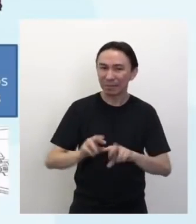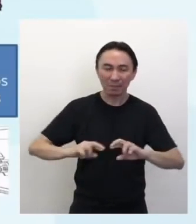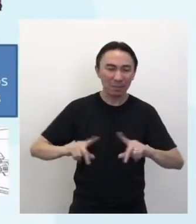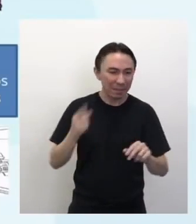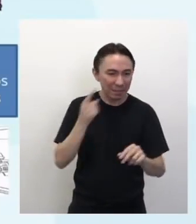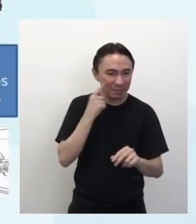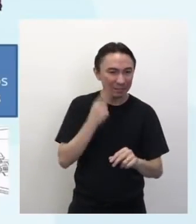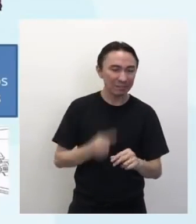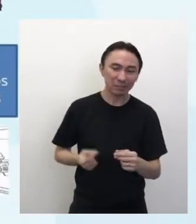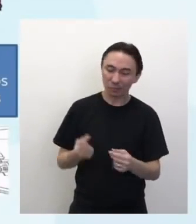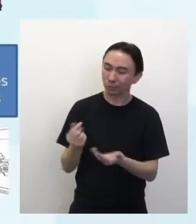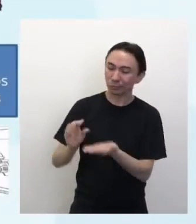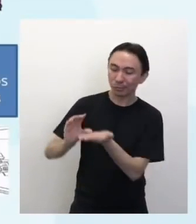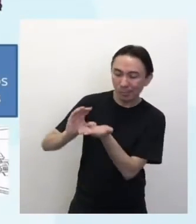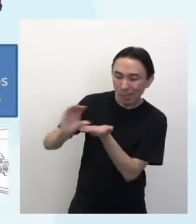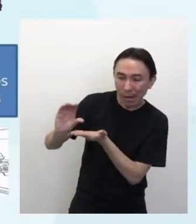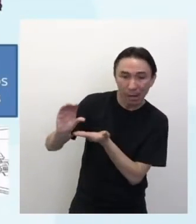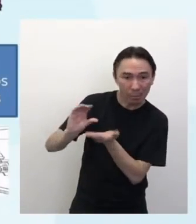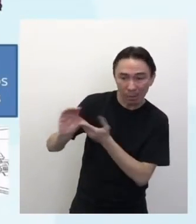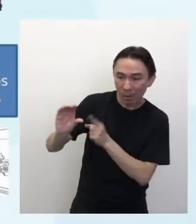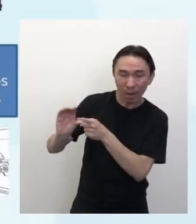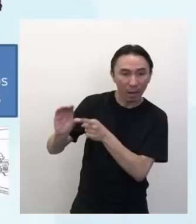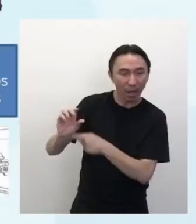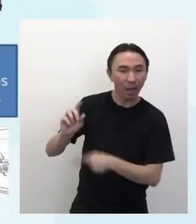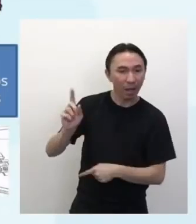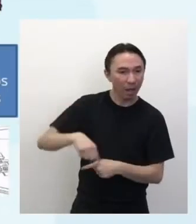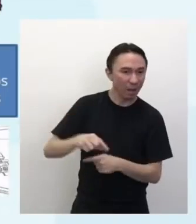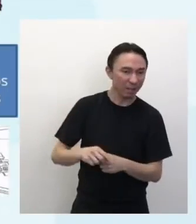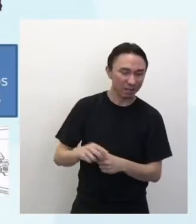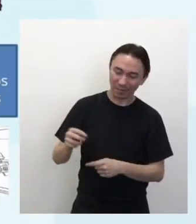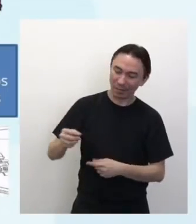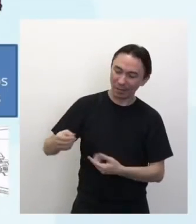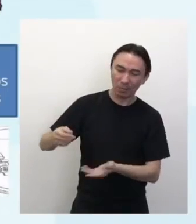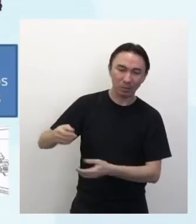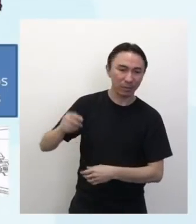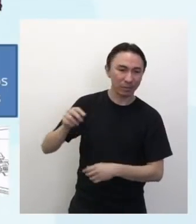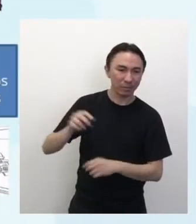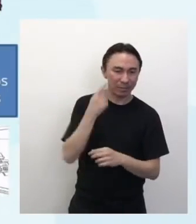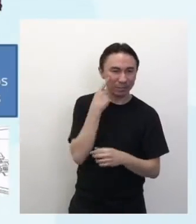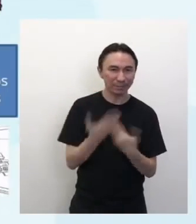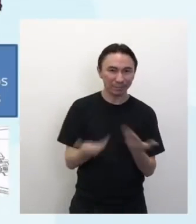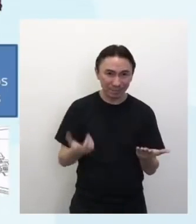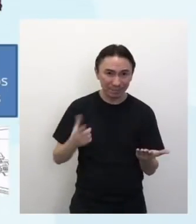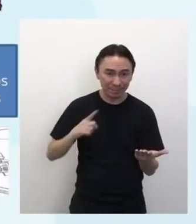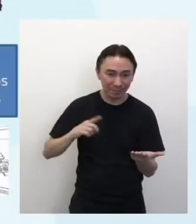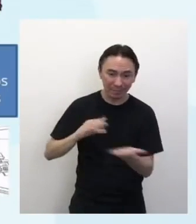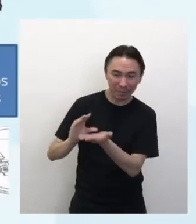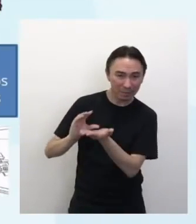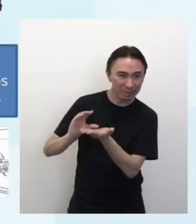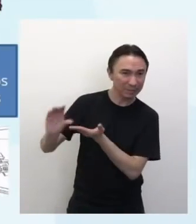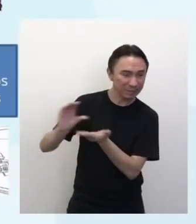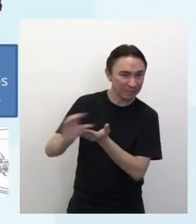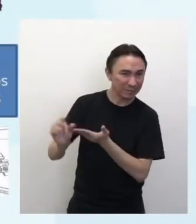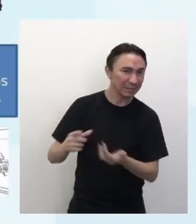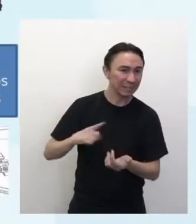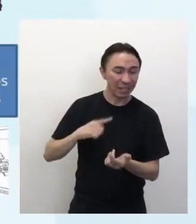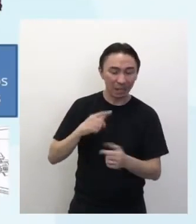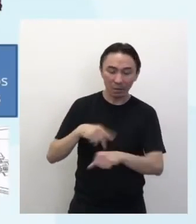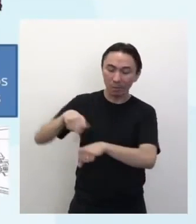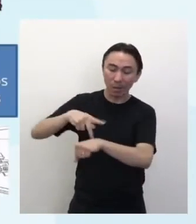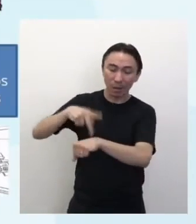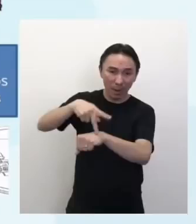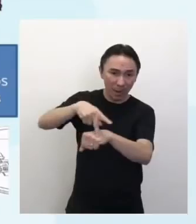dos investimentos da Bolsa de Valores. E os países, né, subdesenvolvidos, né, que são chamados aí de países em desenvolvimento